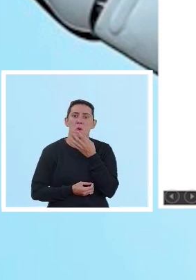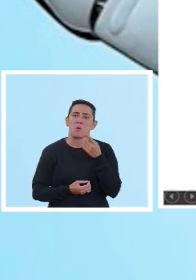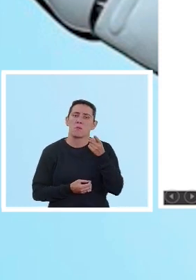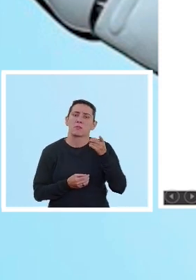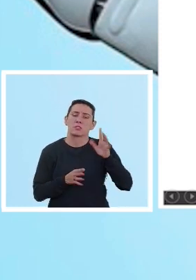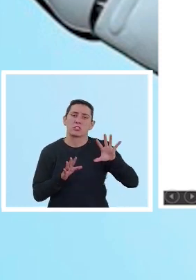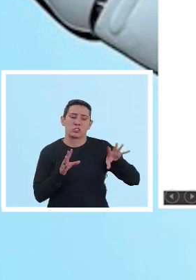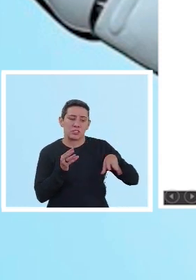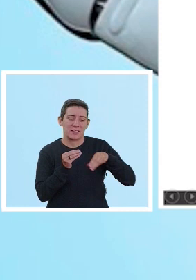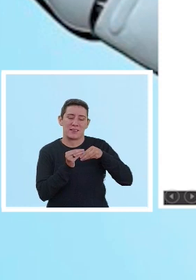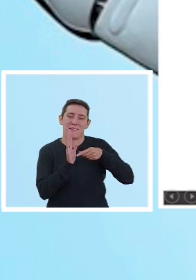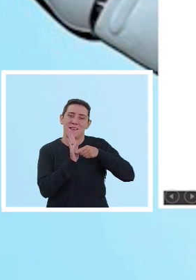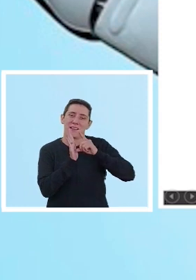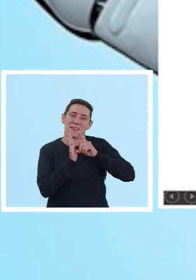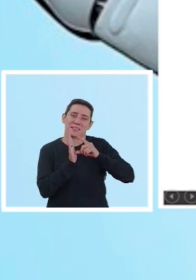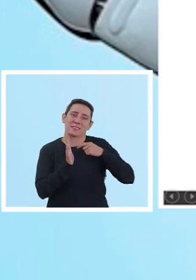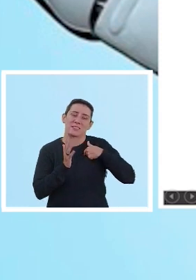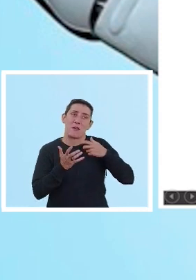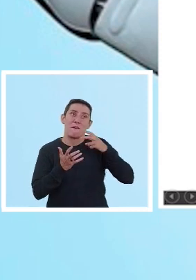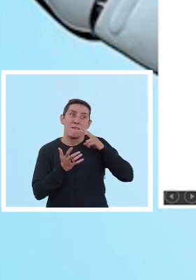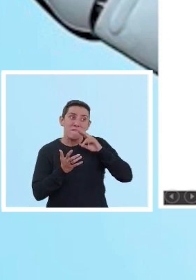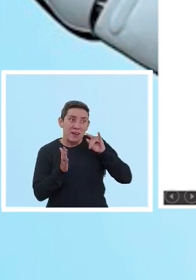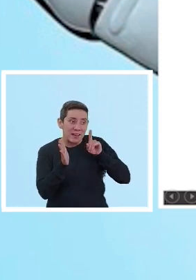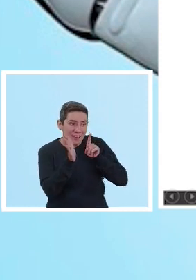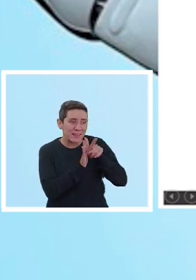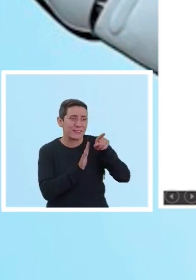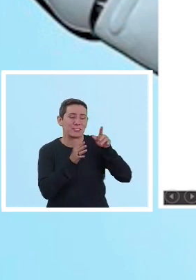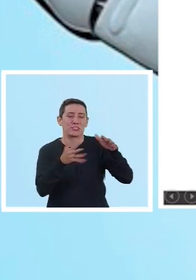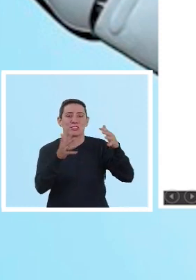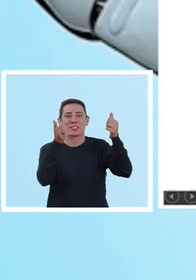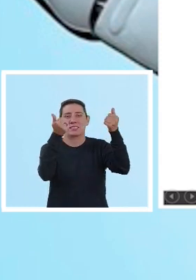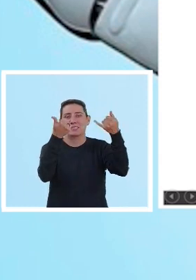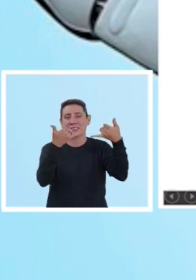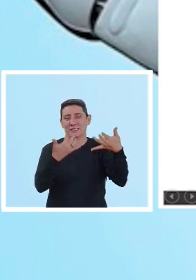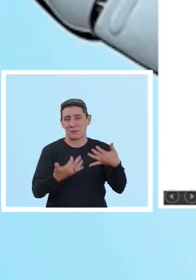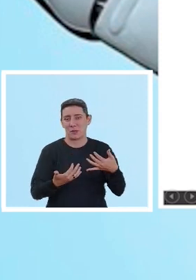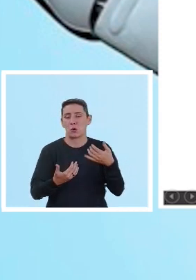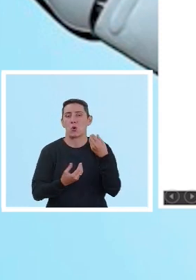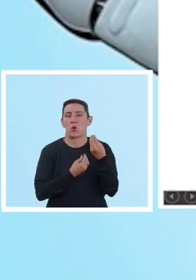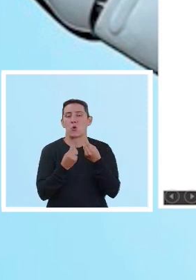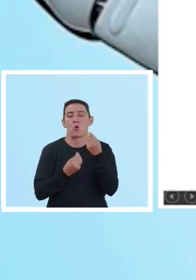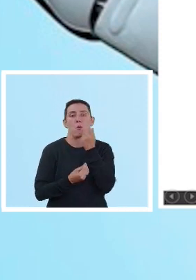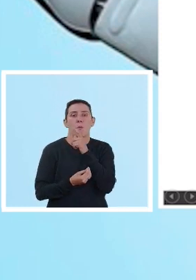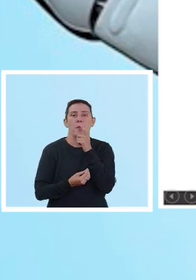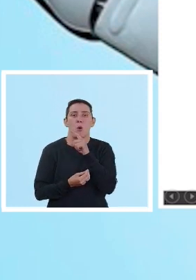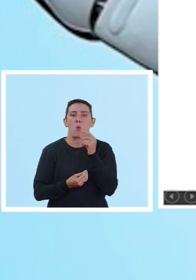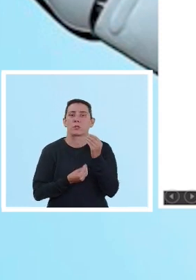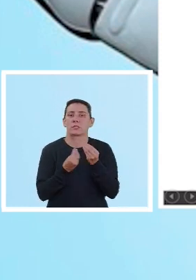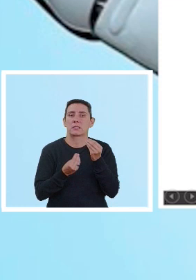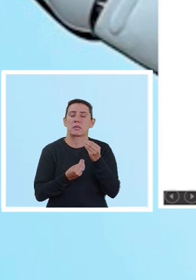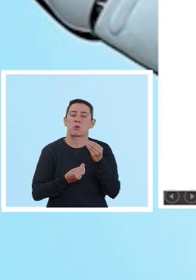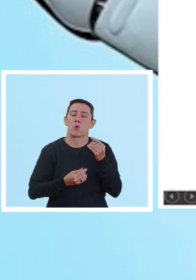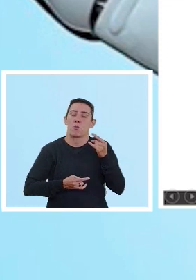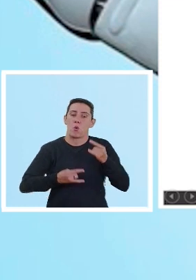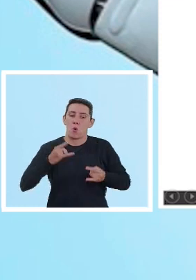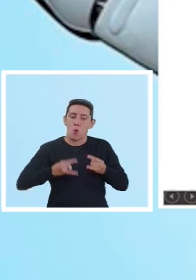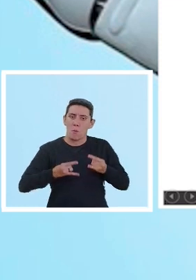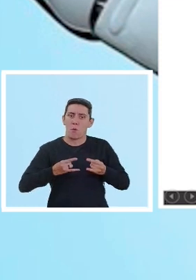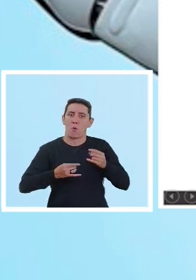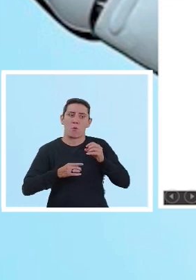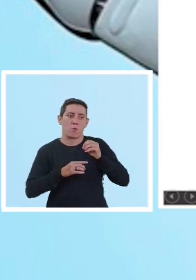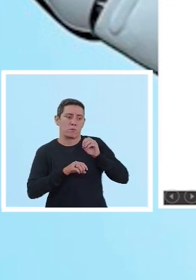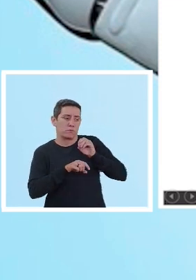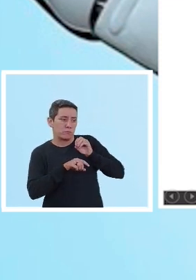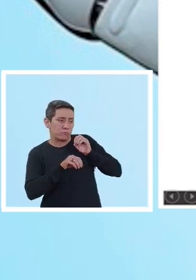um link e já com uma pergunta que eu eu gostaria de fazer justamente sobre essa automação do campo essa questão da principalmente